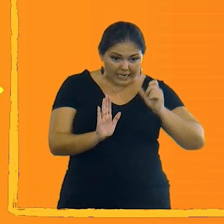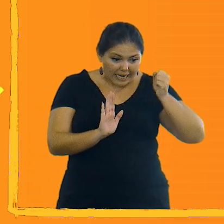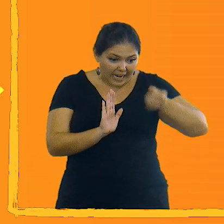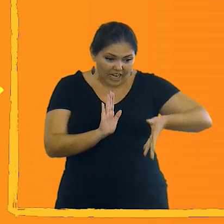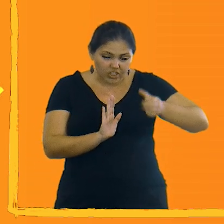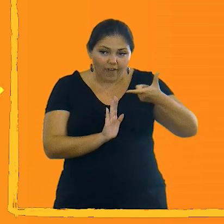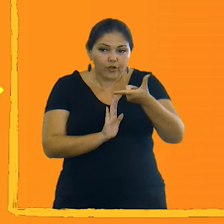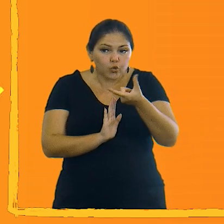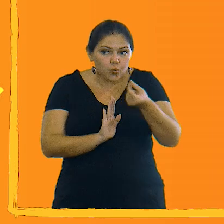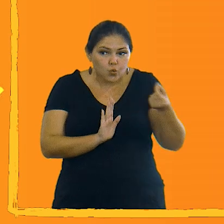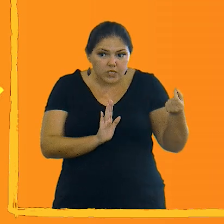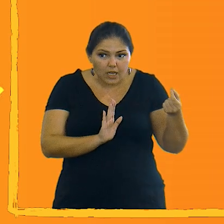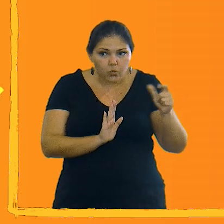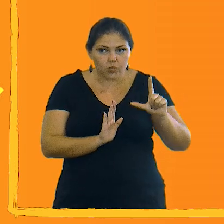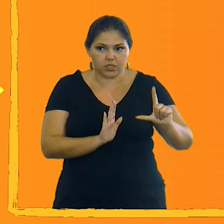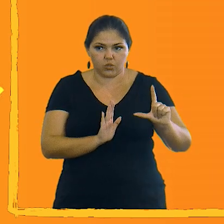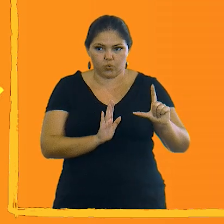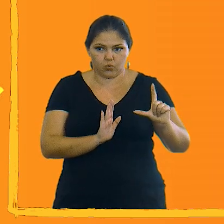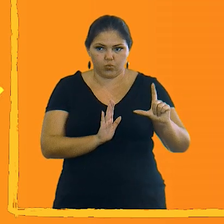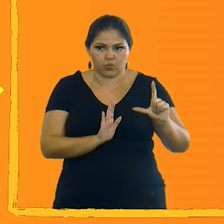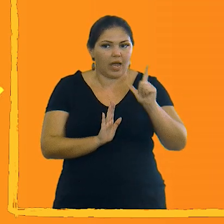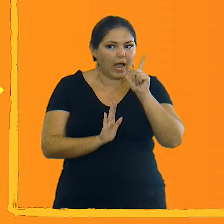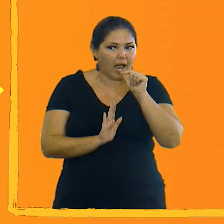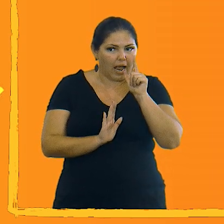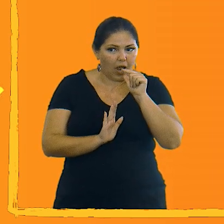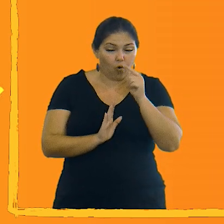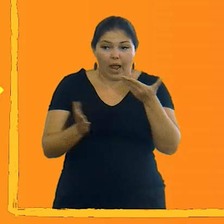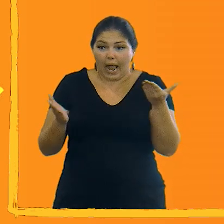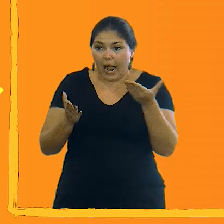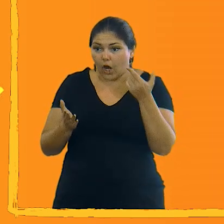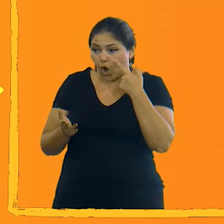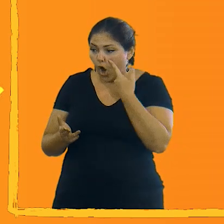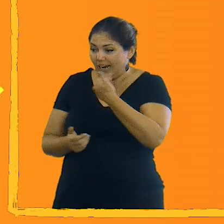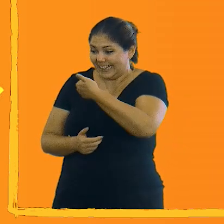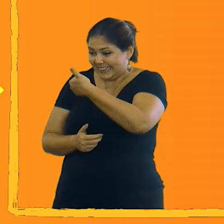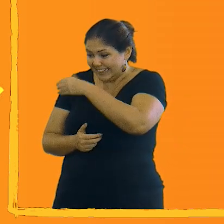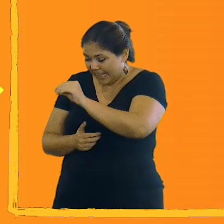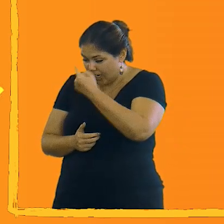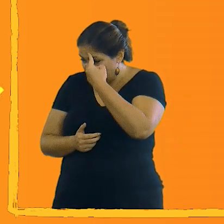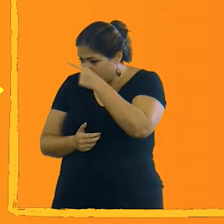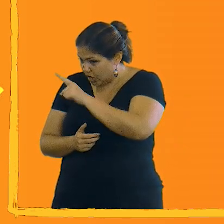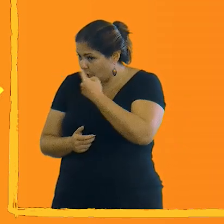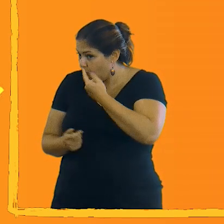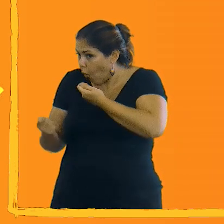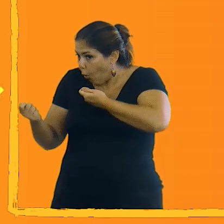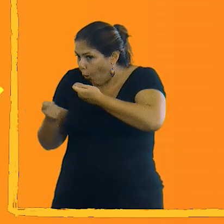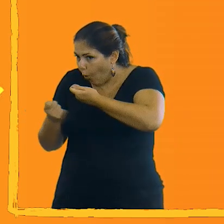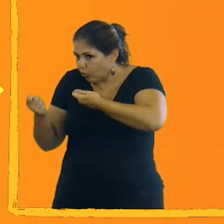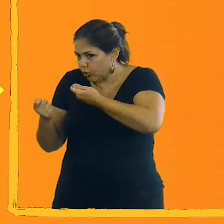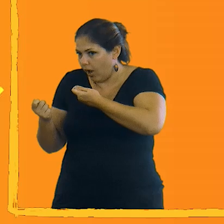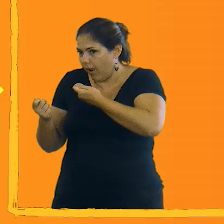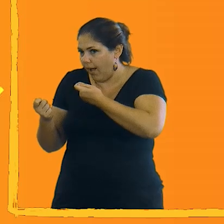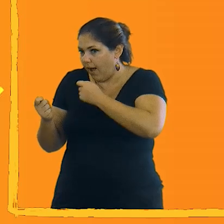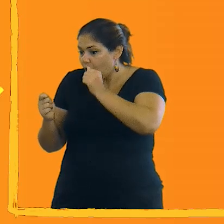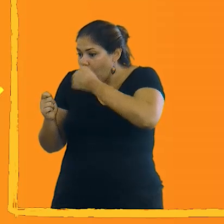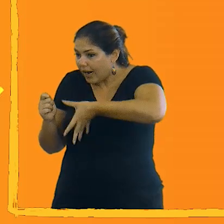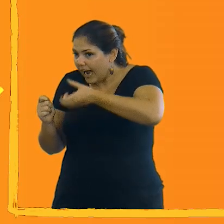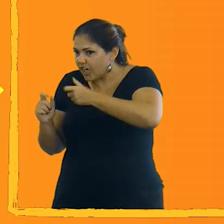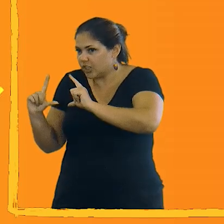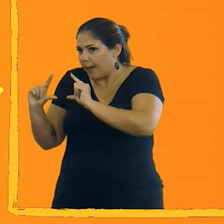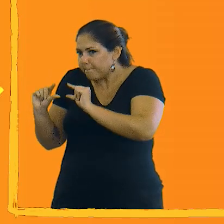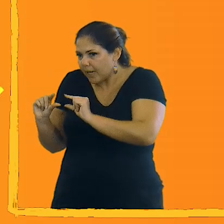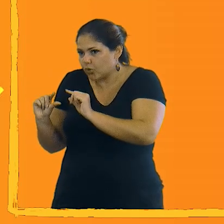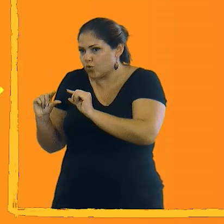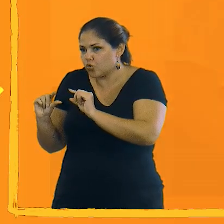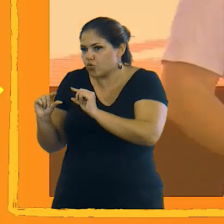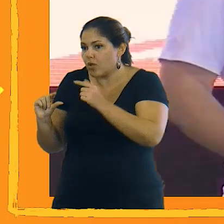sem água nos próximos 10 dias senhores Olha só como é que a gente faz diio meu